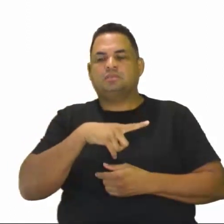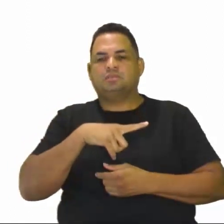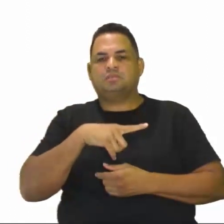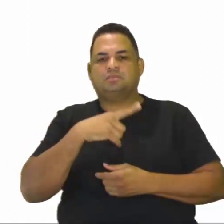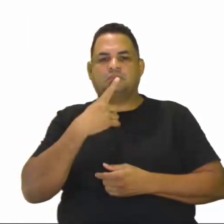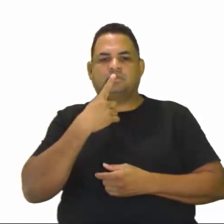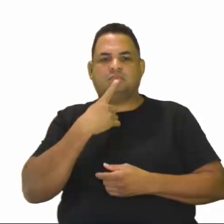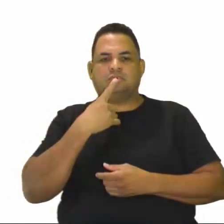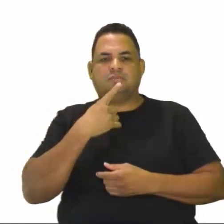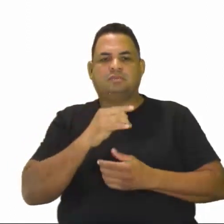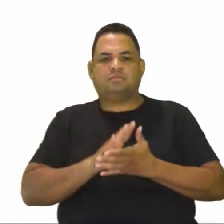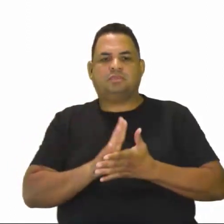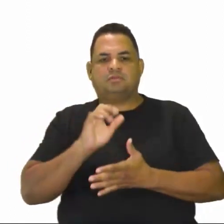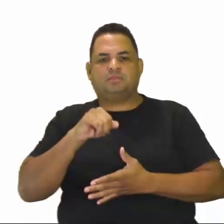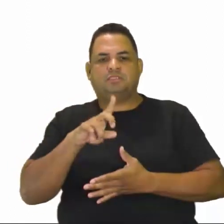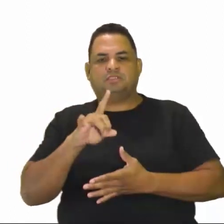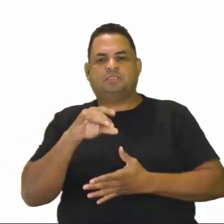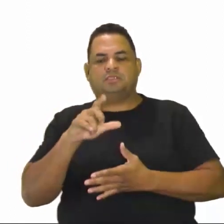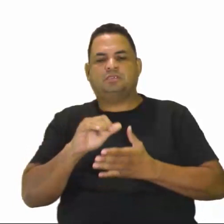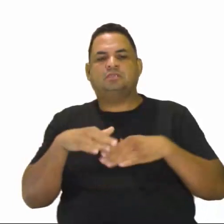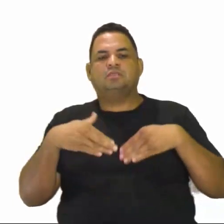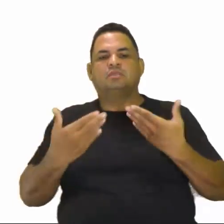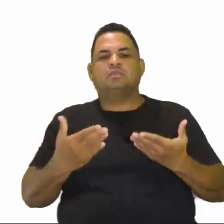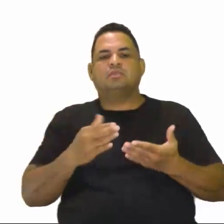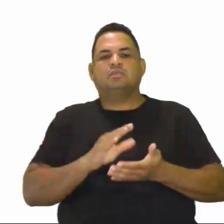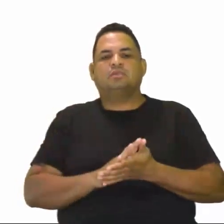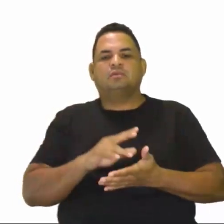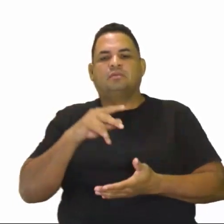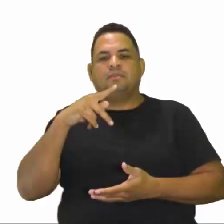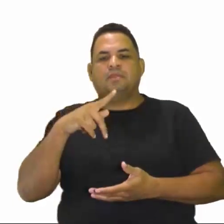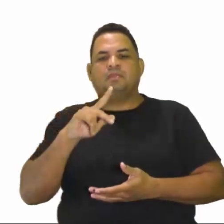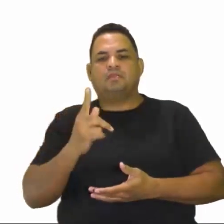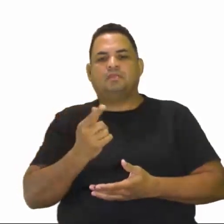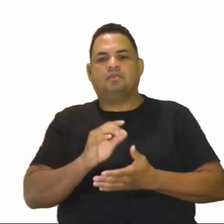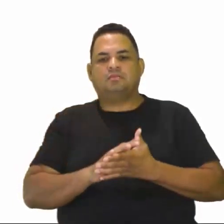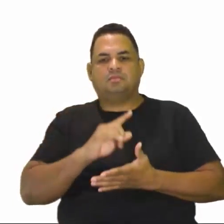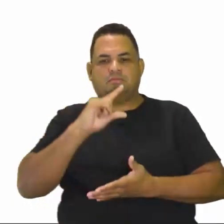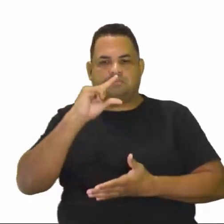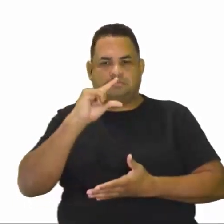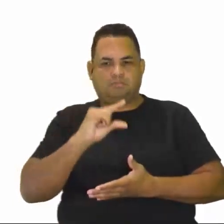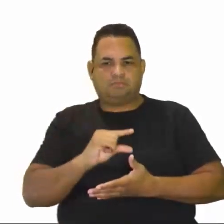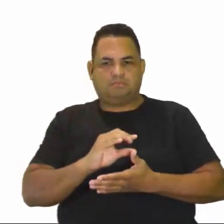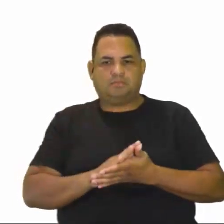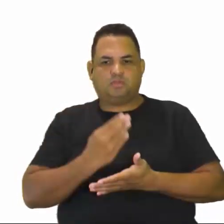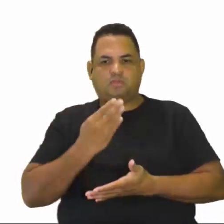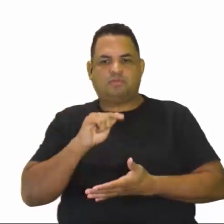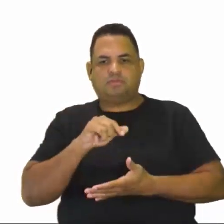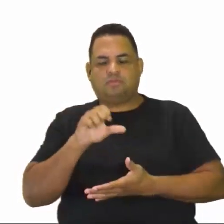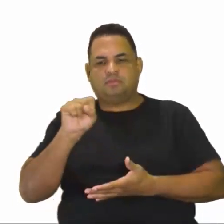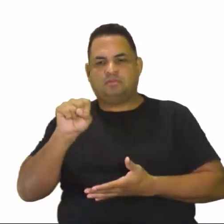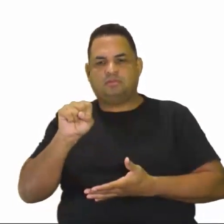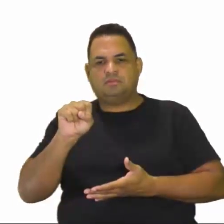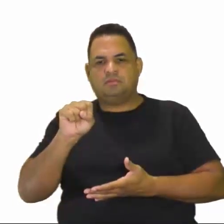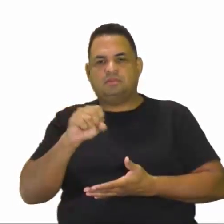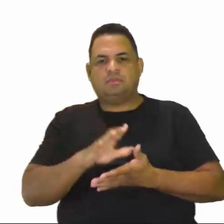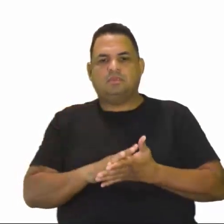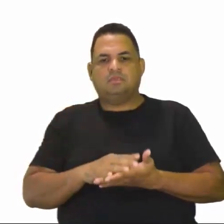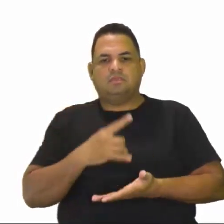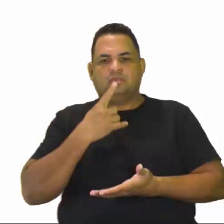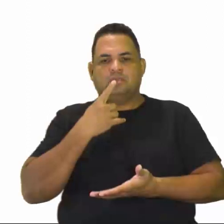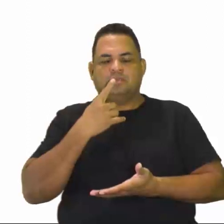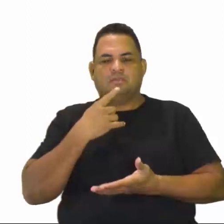o vermelho de metila. Quando o pH for menor que 4,8, ele é